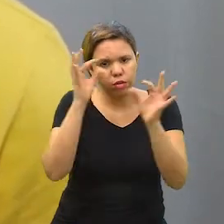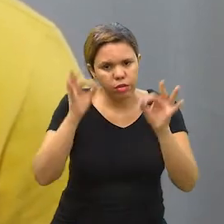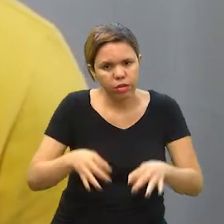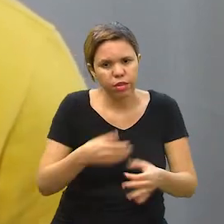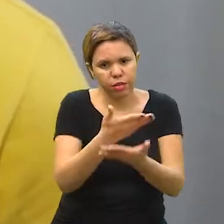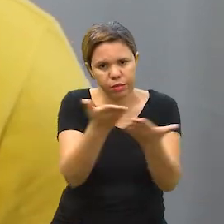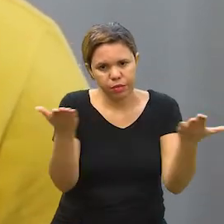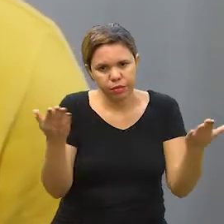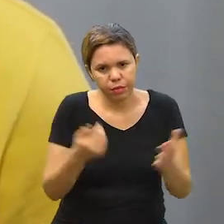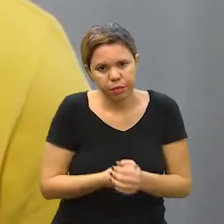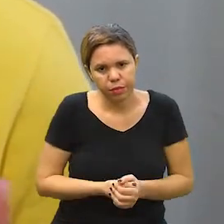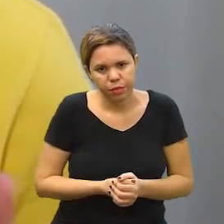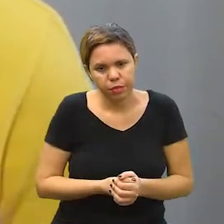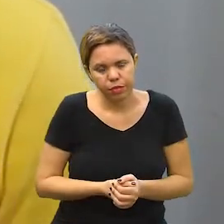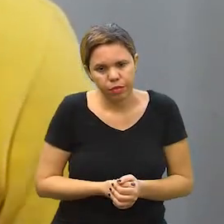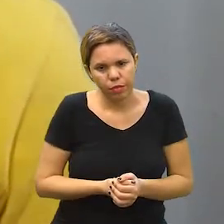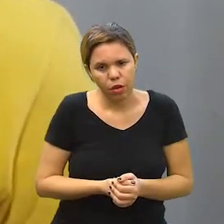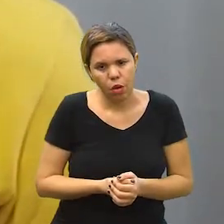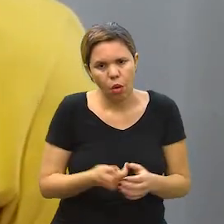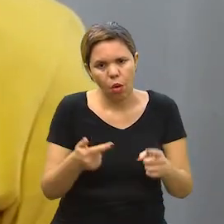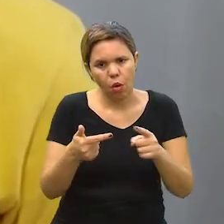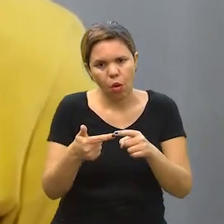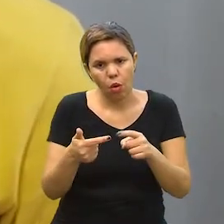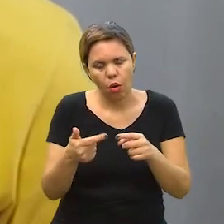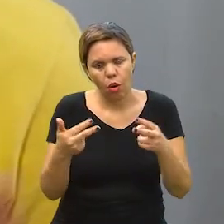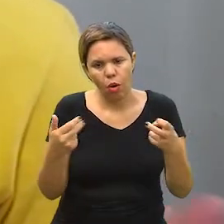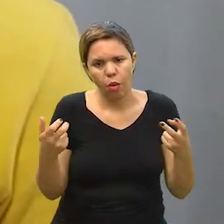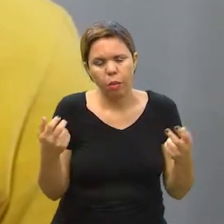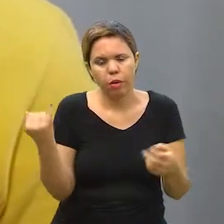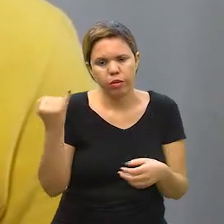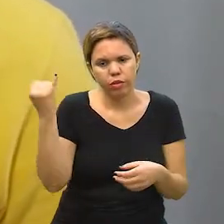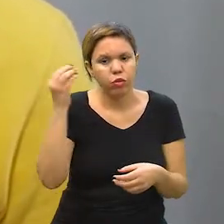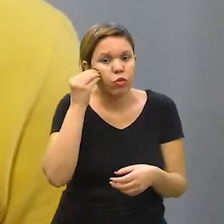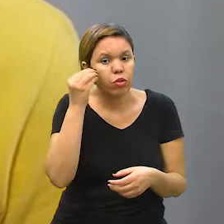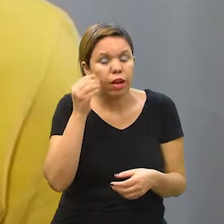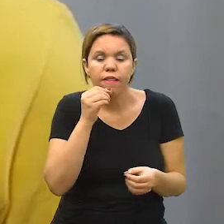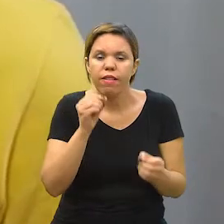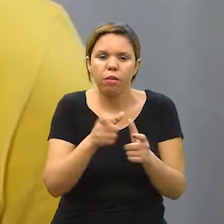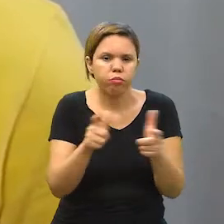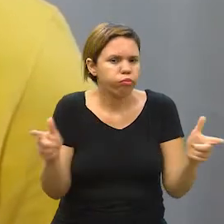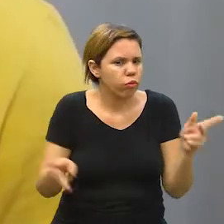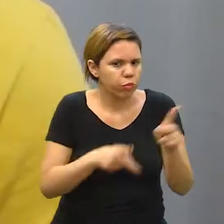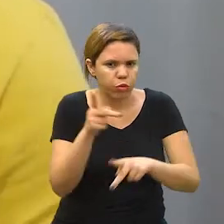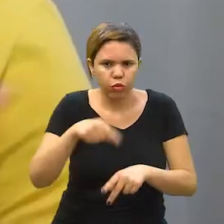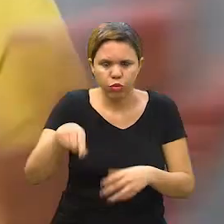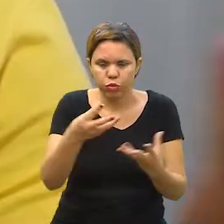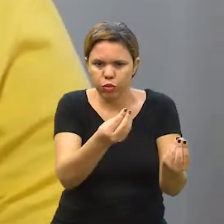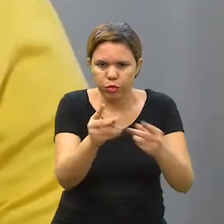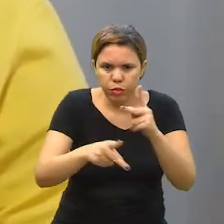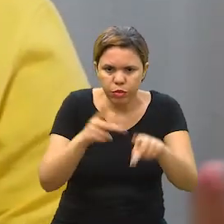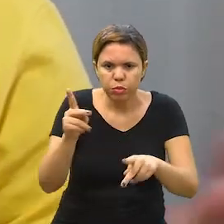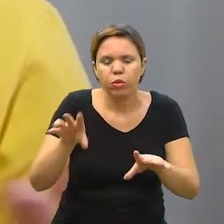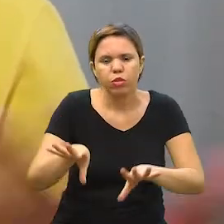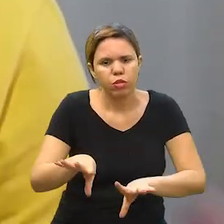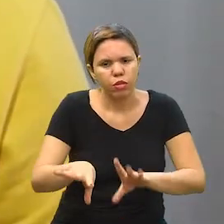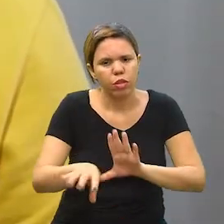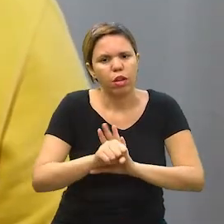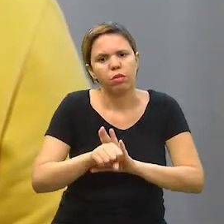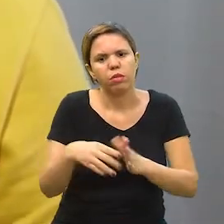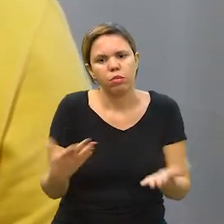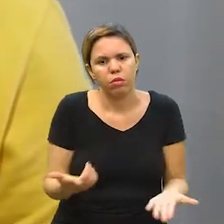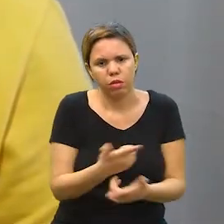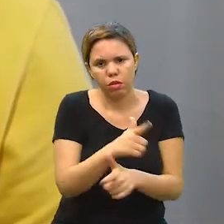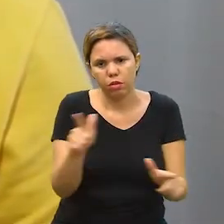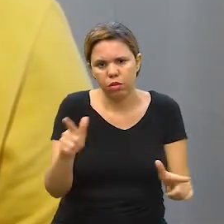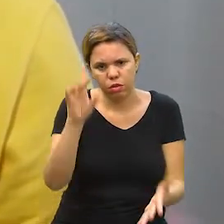para você. Outro ponto importante é que os testes não são realizados em massa, então muita gente pode estar contaminada sem ter